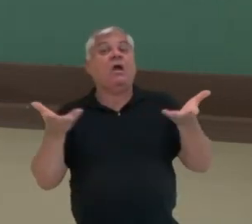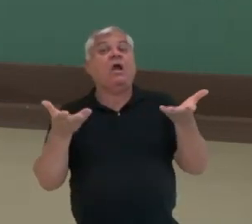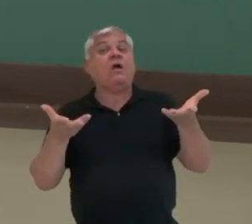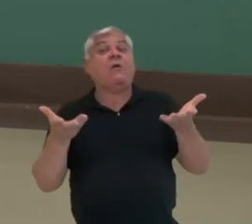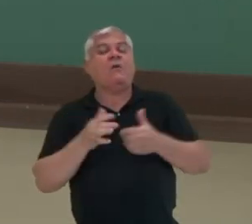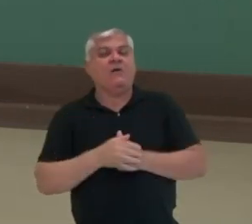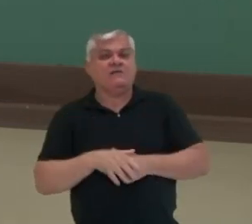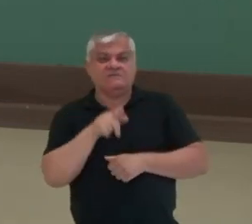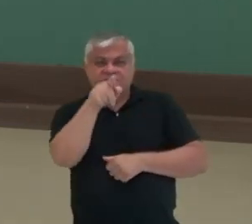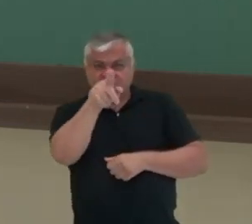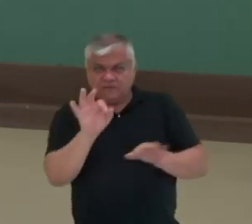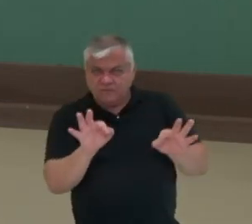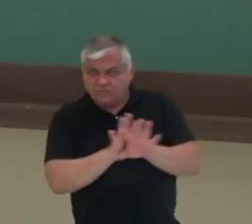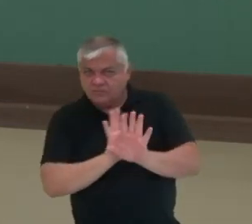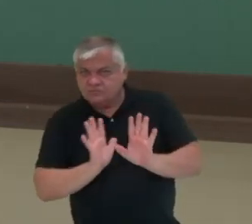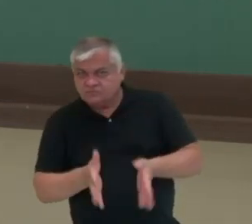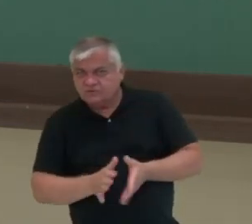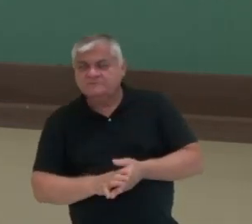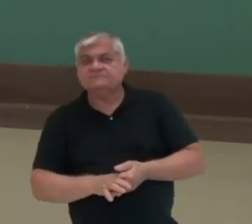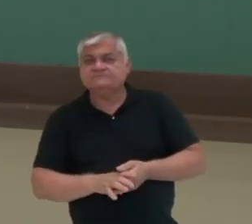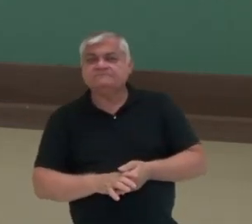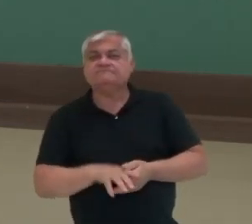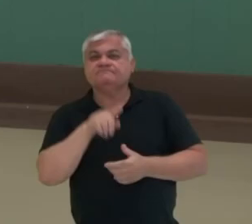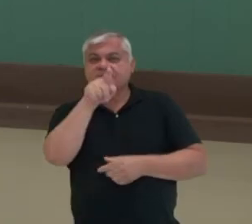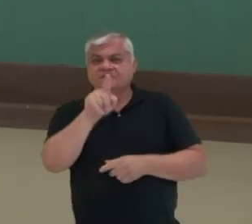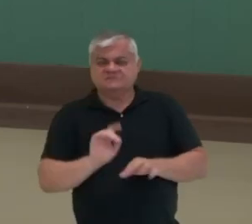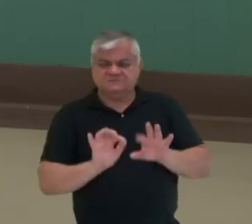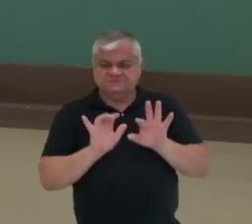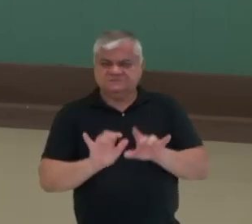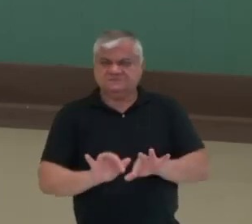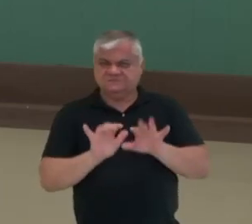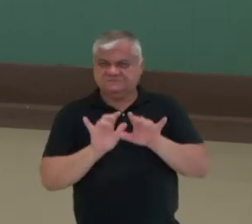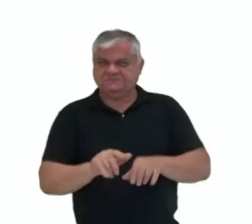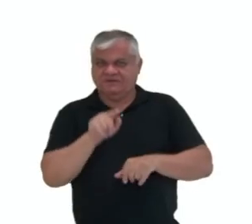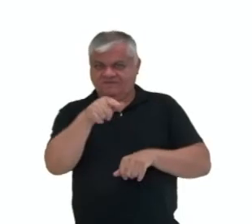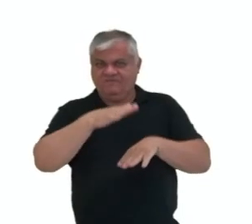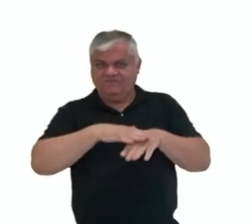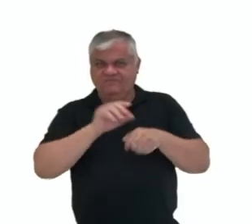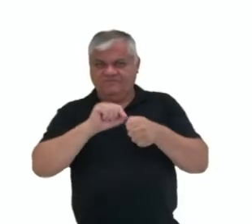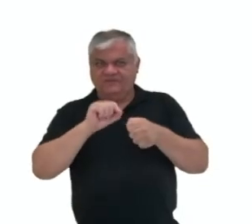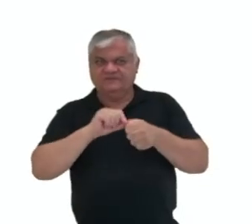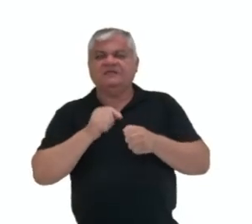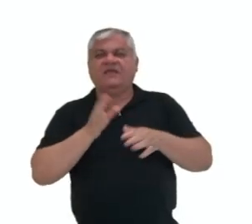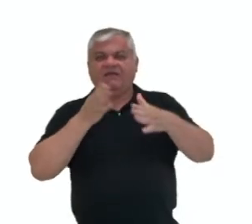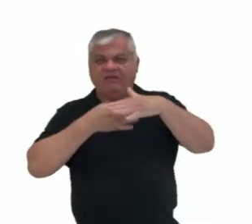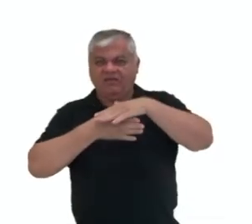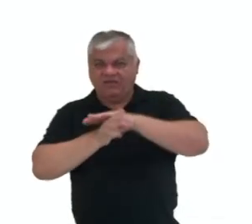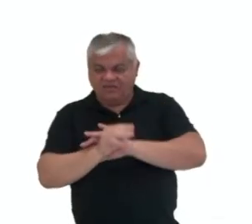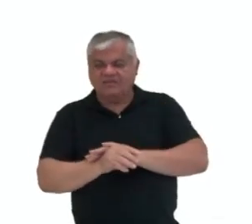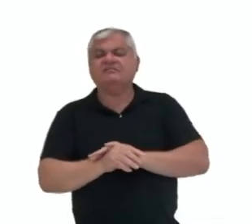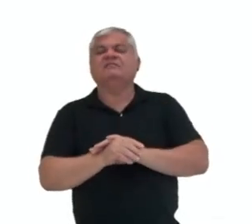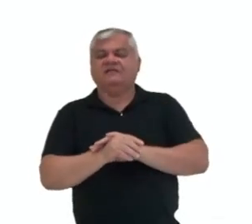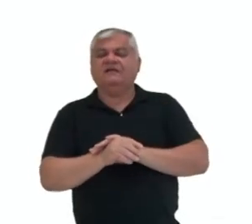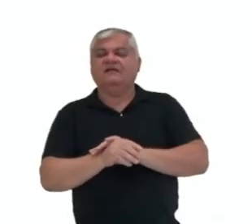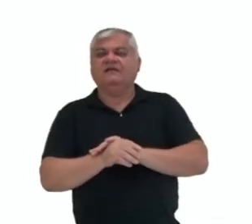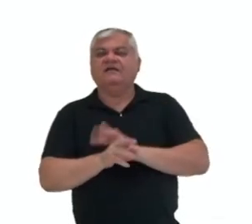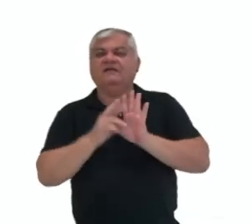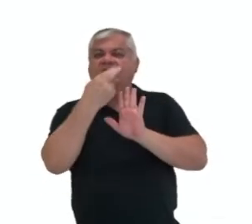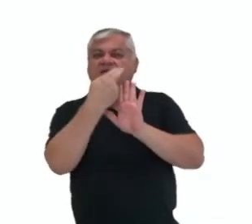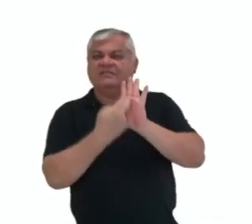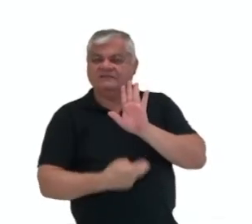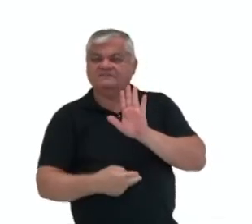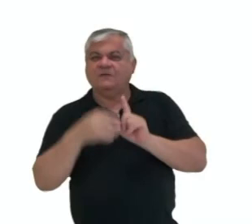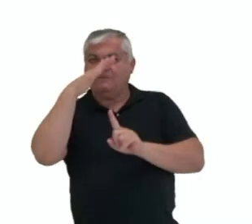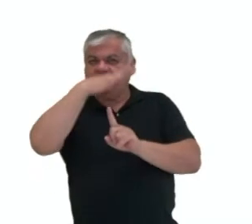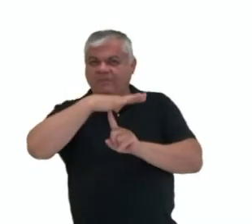preparado? Sim, hora de digitar o texto. Vamos lá? Acesse o redaçãoparaná.org, está aqui o link,